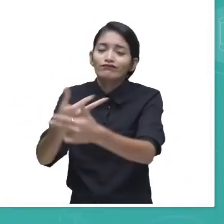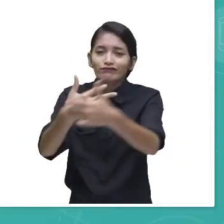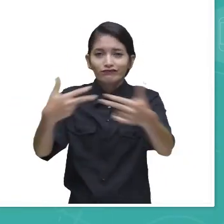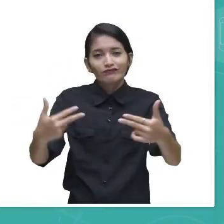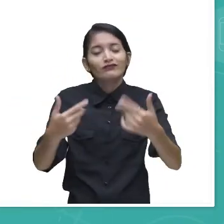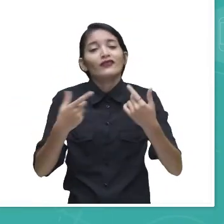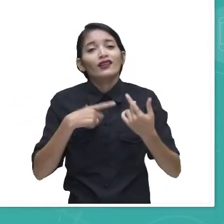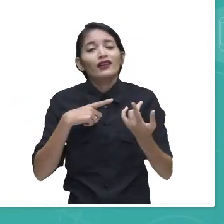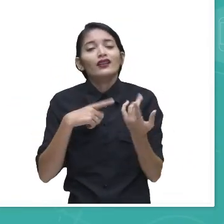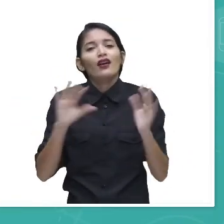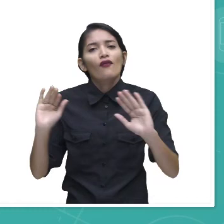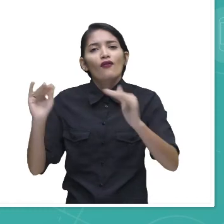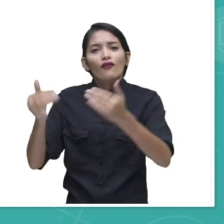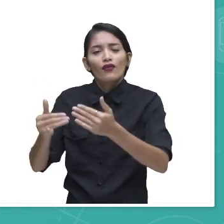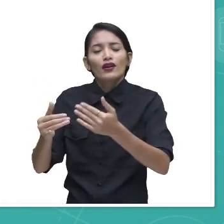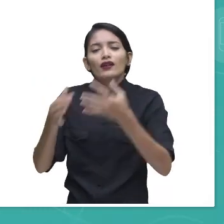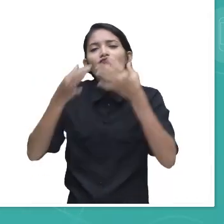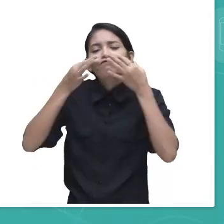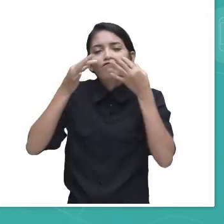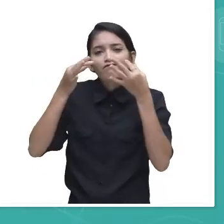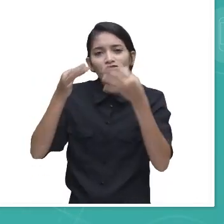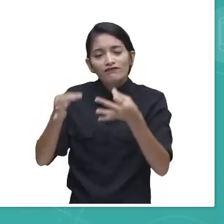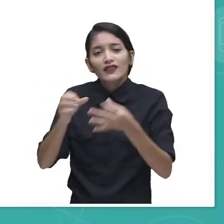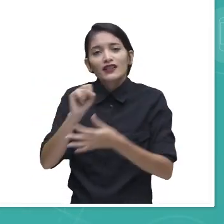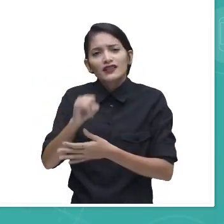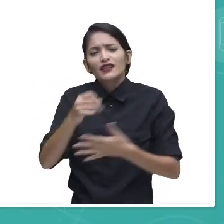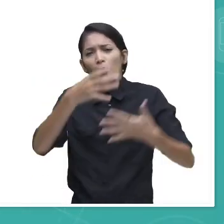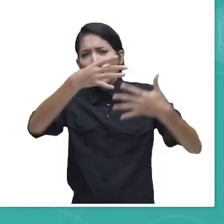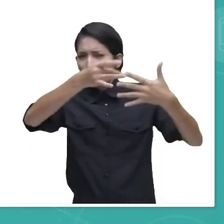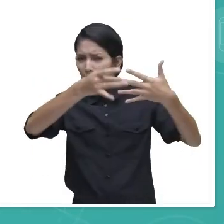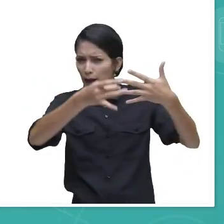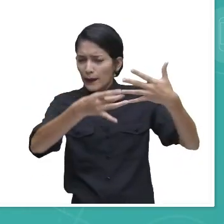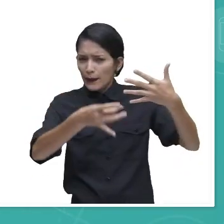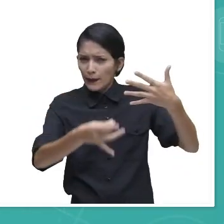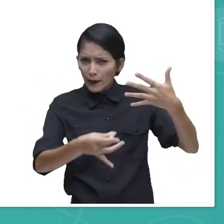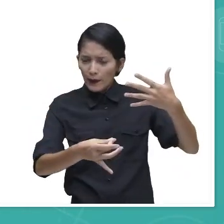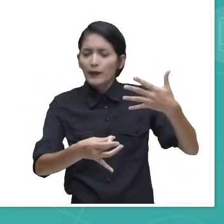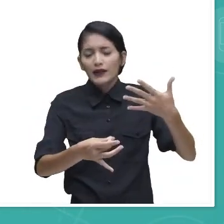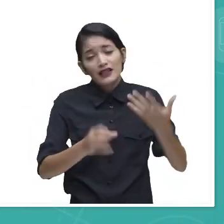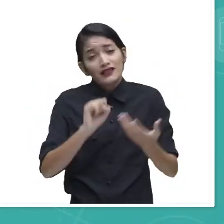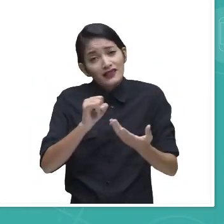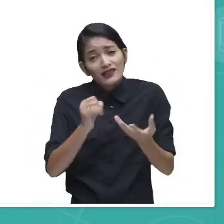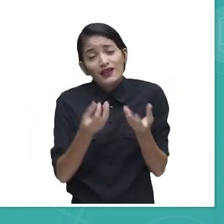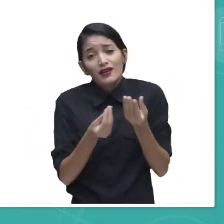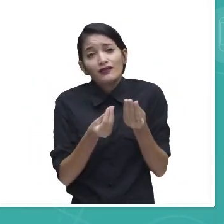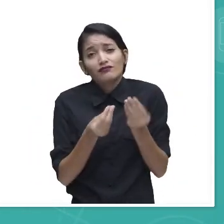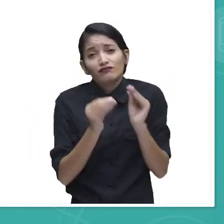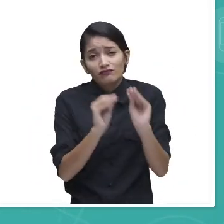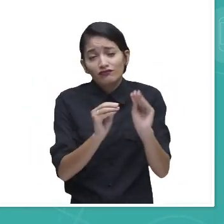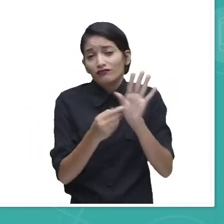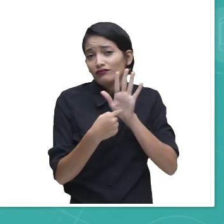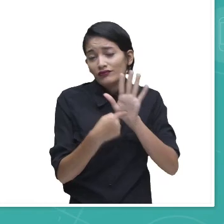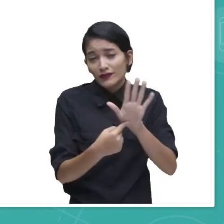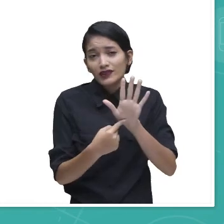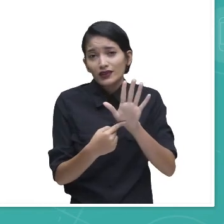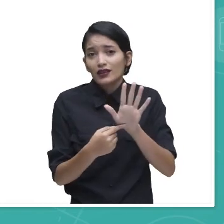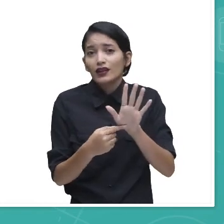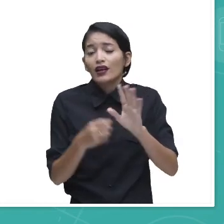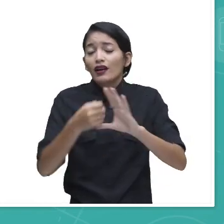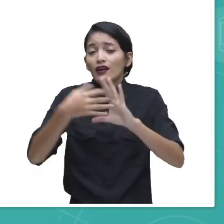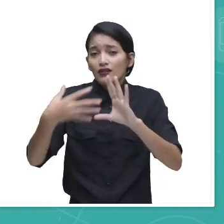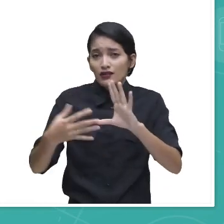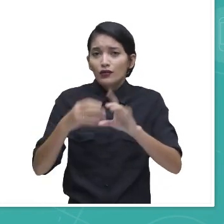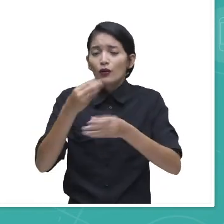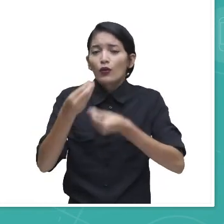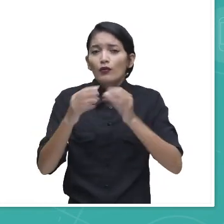ter esse olhar para prestar atenção se está detalhando muito. Né, se está dando muitos detalhes, ele vai se caracterizar como um